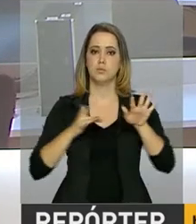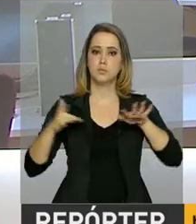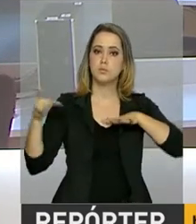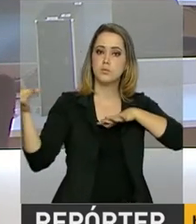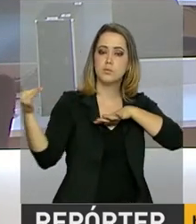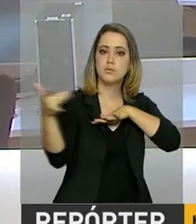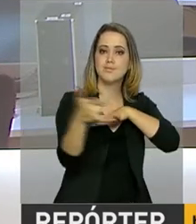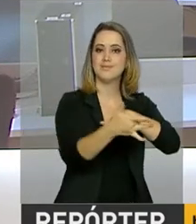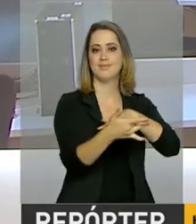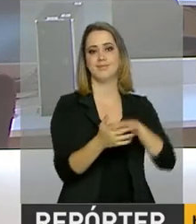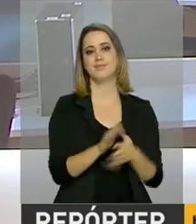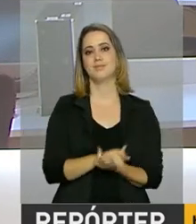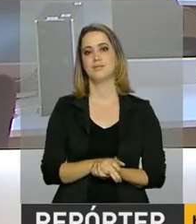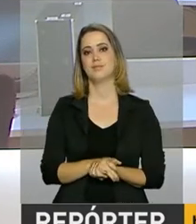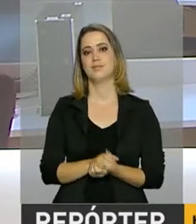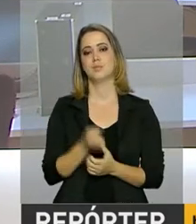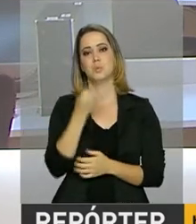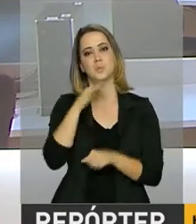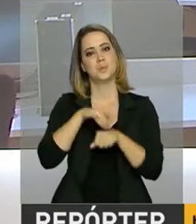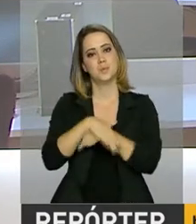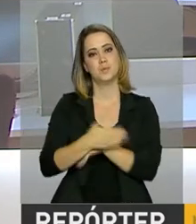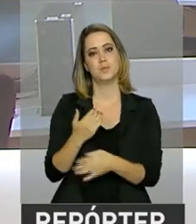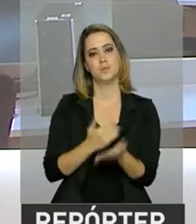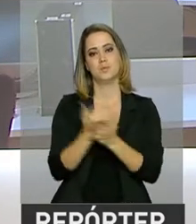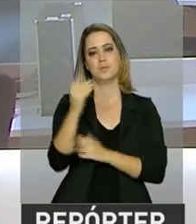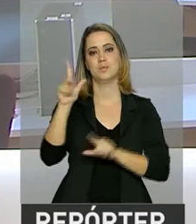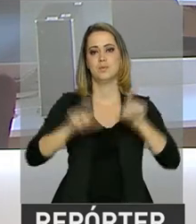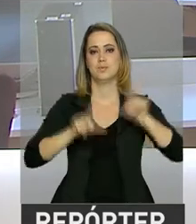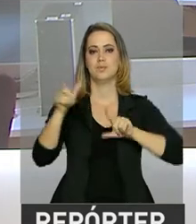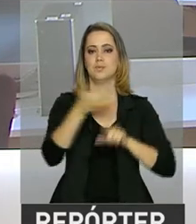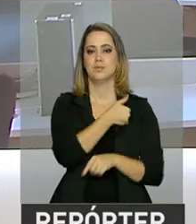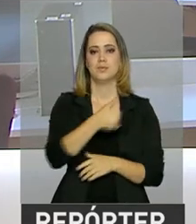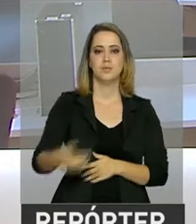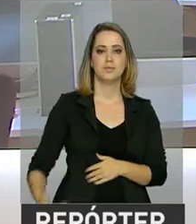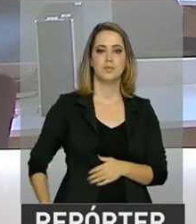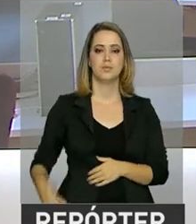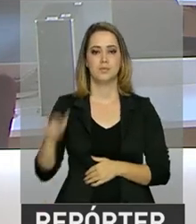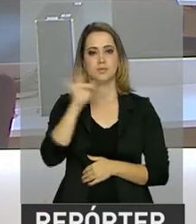pelas nossas redes sociais. Uma ótima noite para você. Continue com a gente